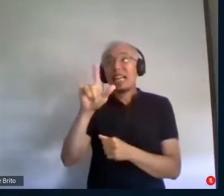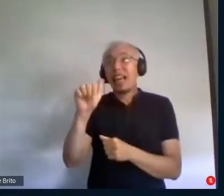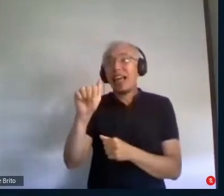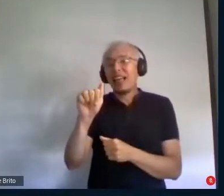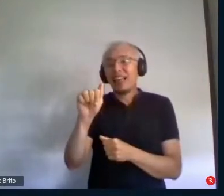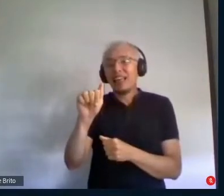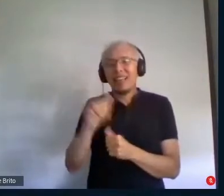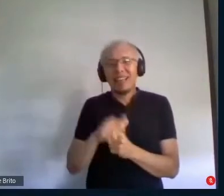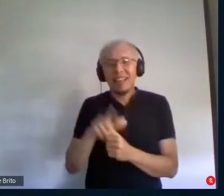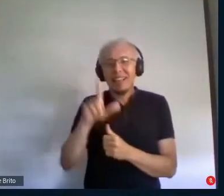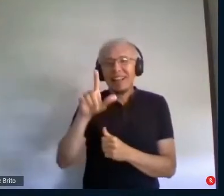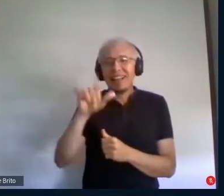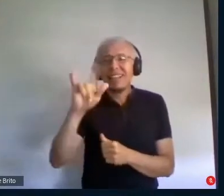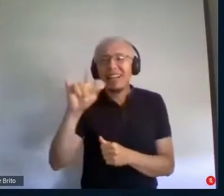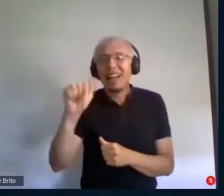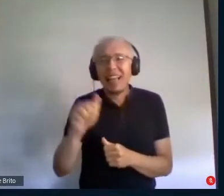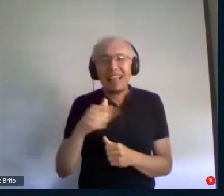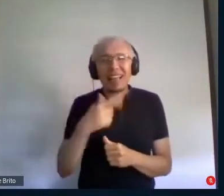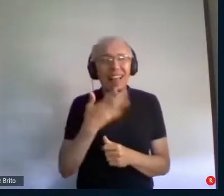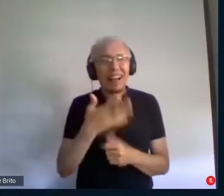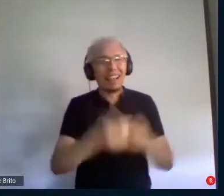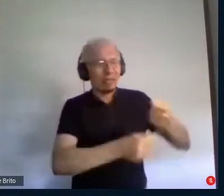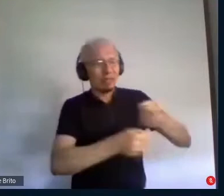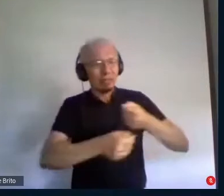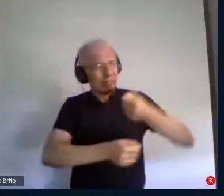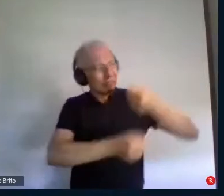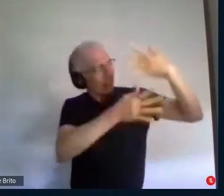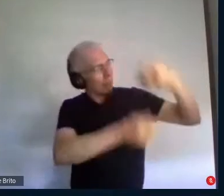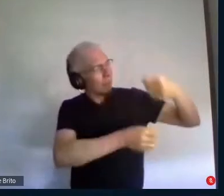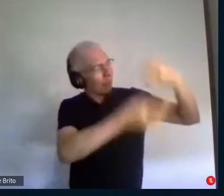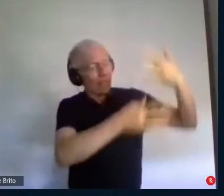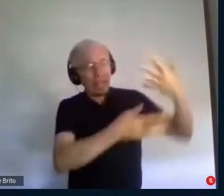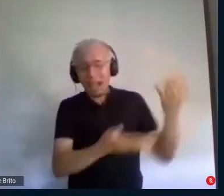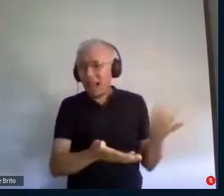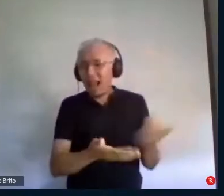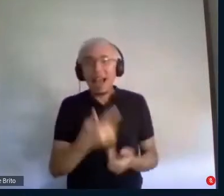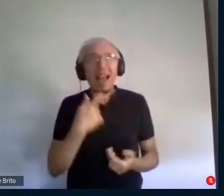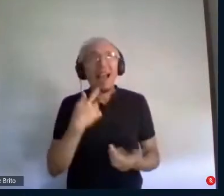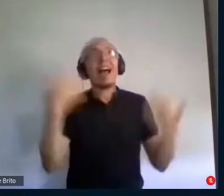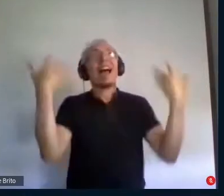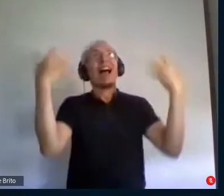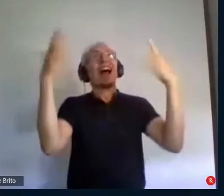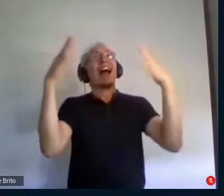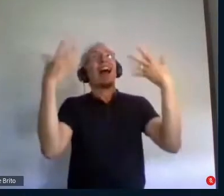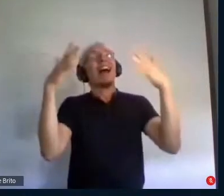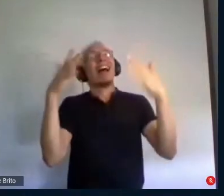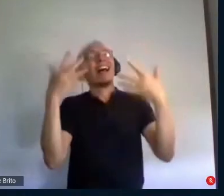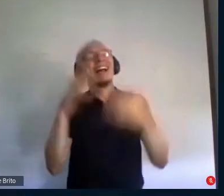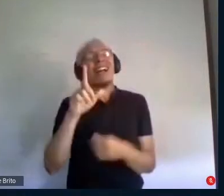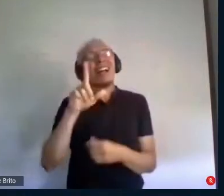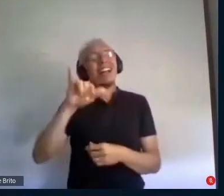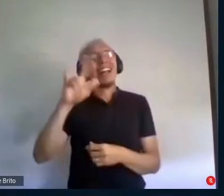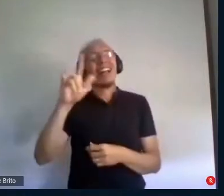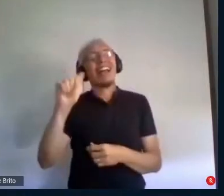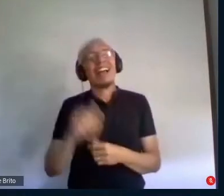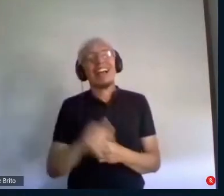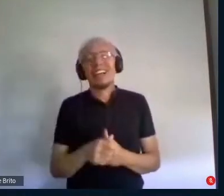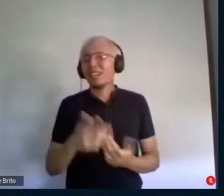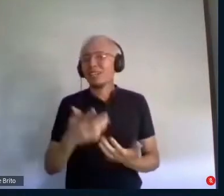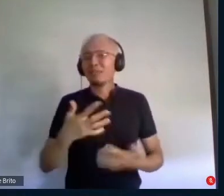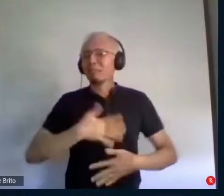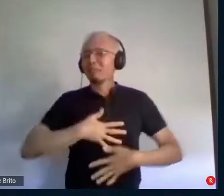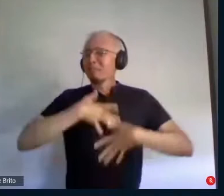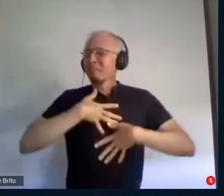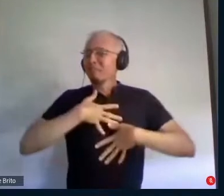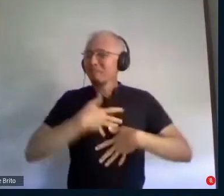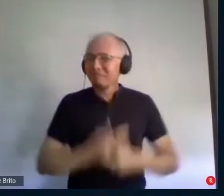a Lila que está aí no chat. Ah, Lila, parabéns por esse momento da sua filha, deve ser um orgulho. Por que, que